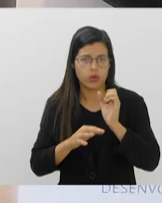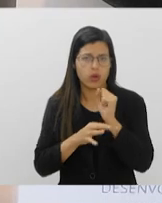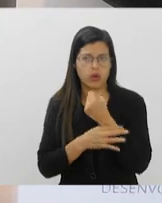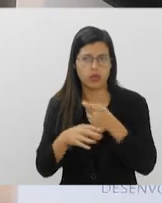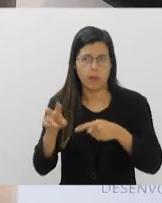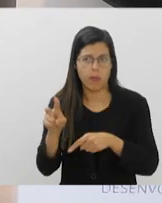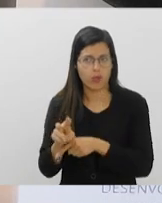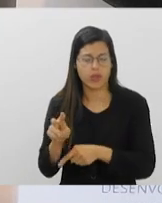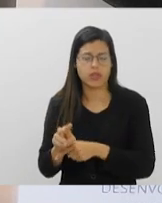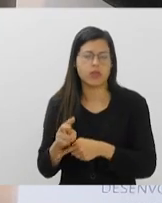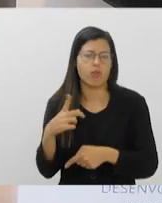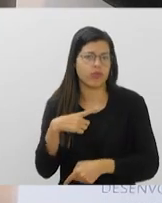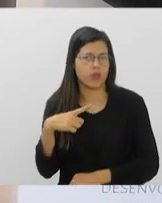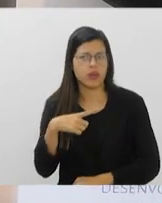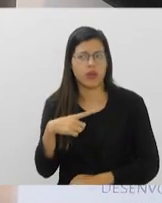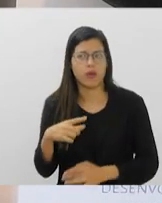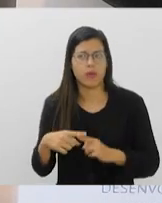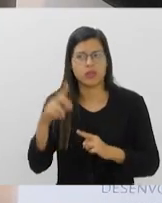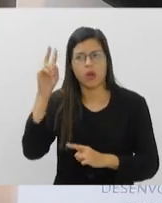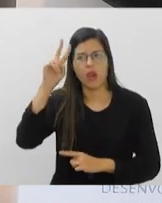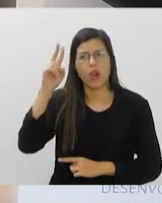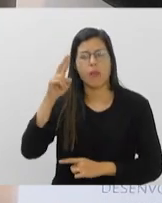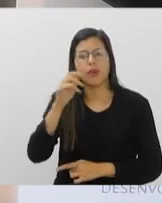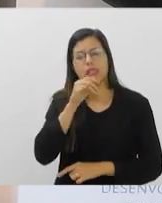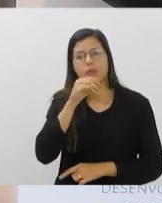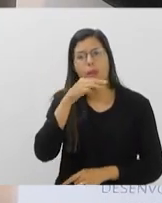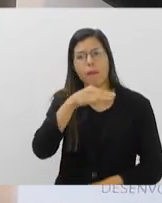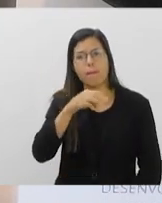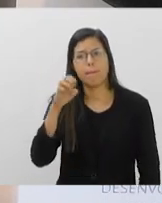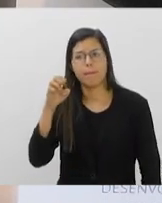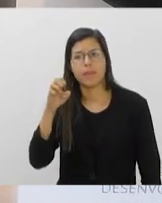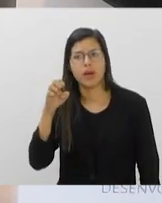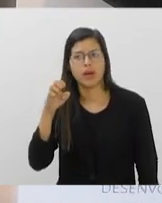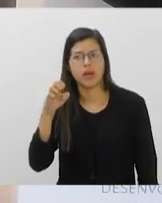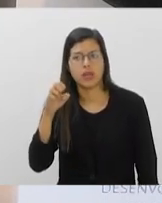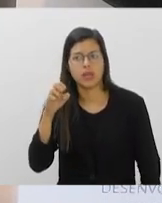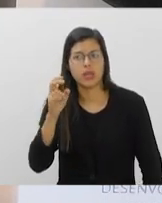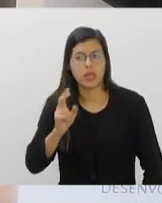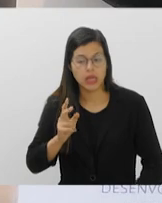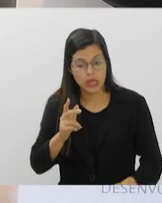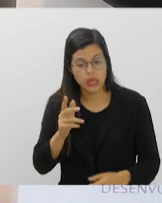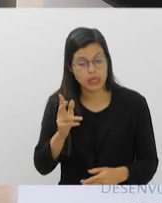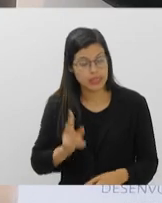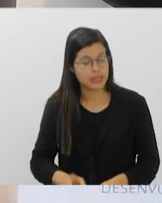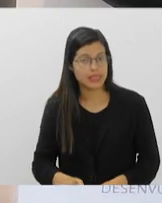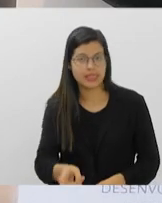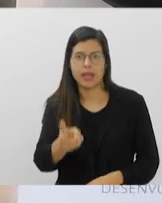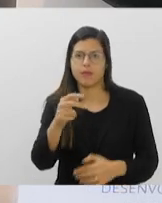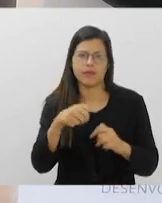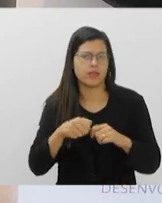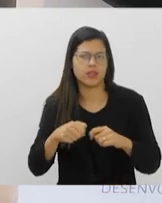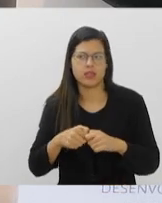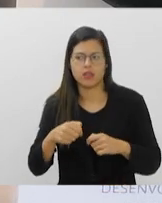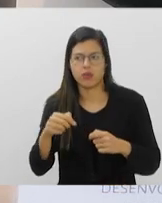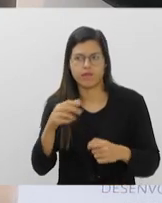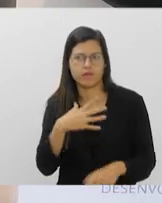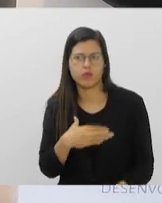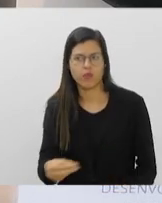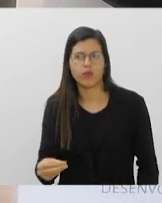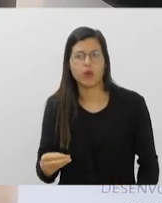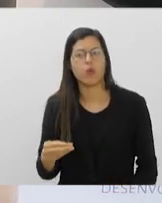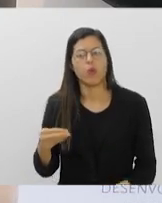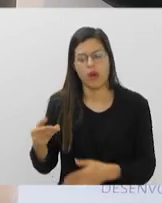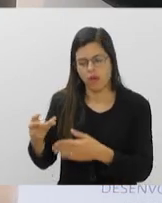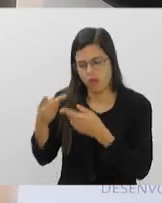deve mas eu lembro do caso de uma mãe que reintegradas fazia isso com os filhos ela ia na na na